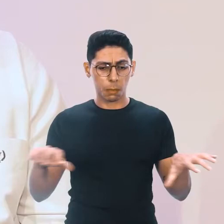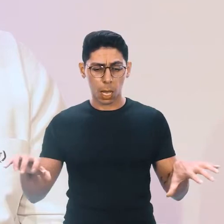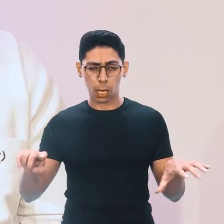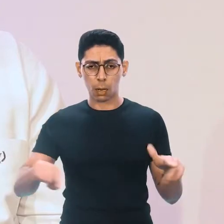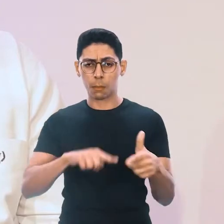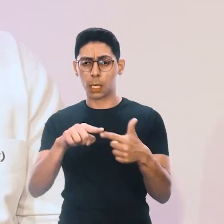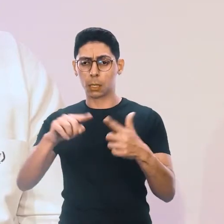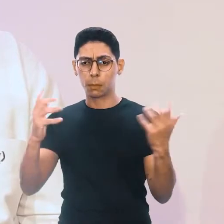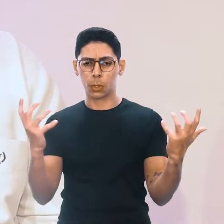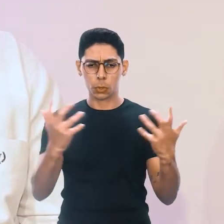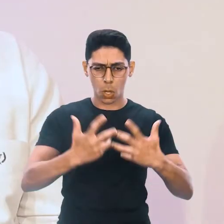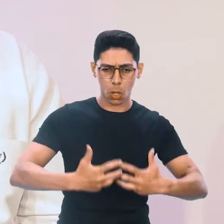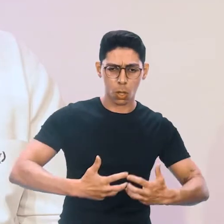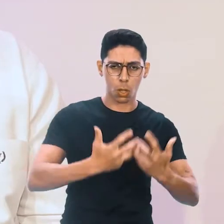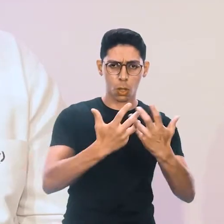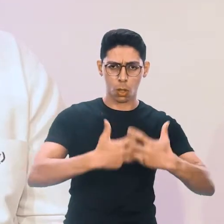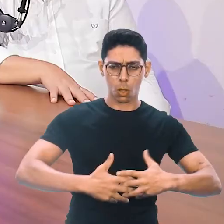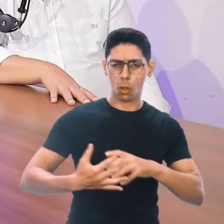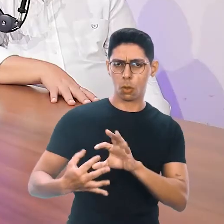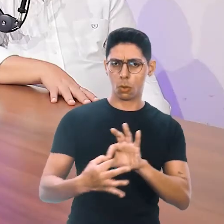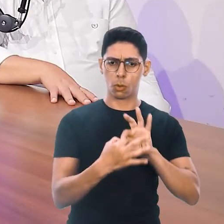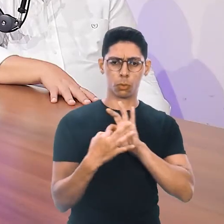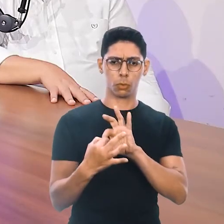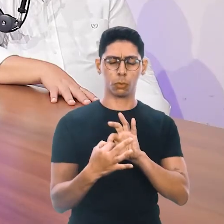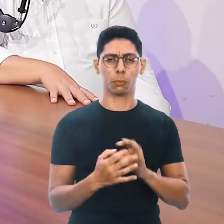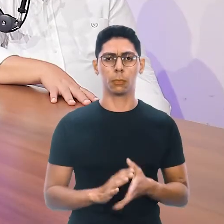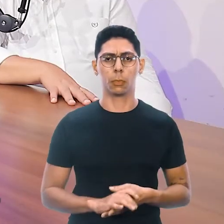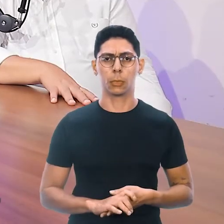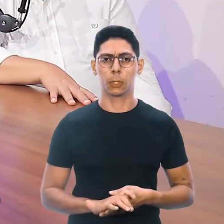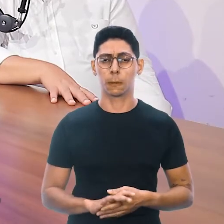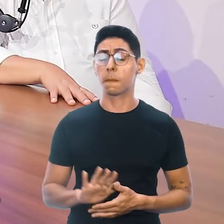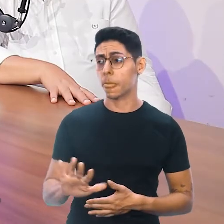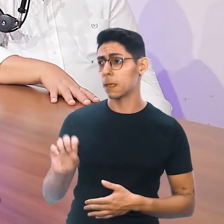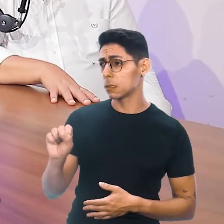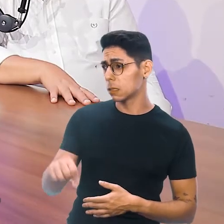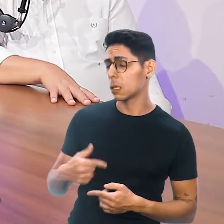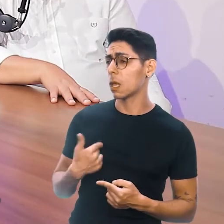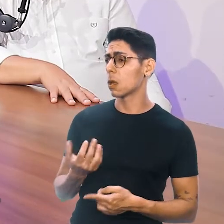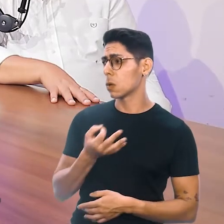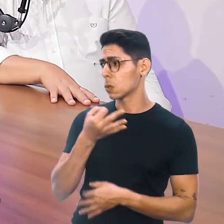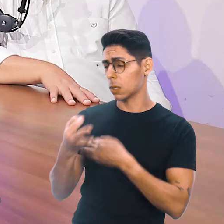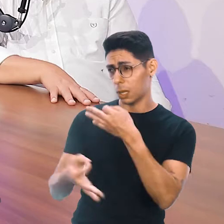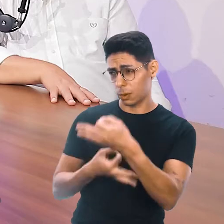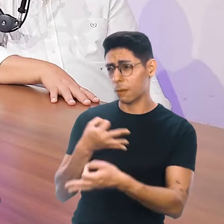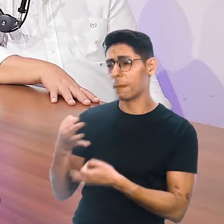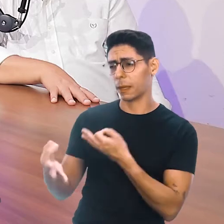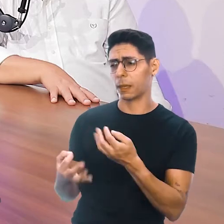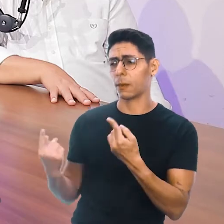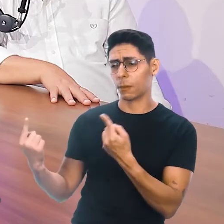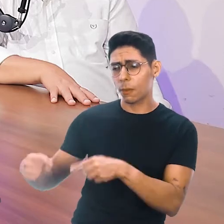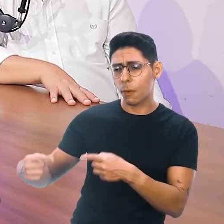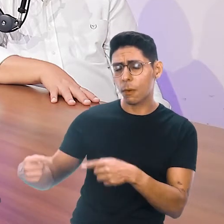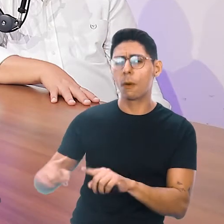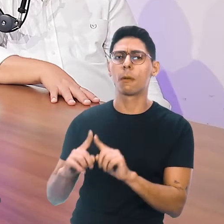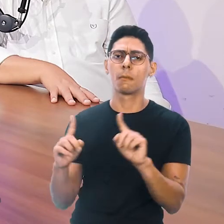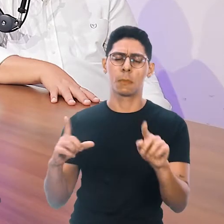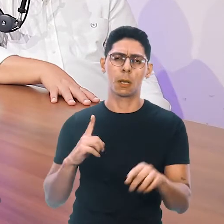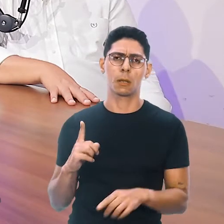unir, que era assim... Eu sou muito crítico a isso. Mas tinha essa ideia na época,